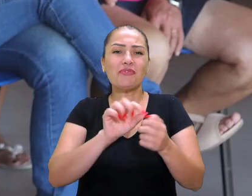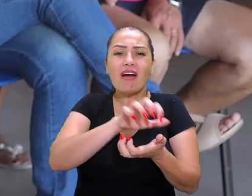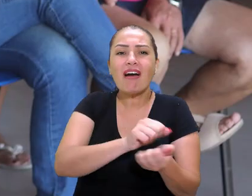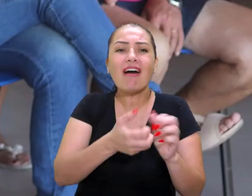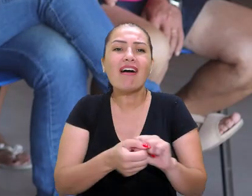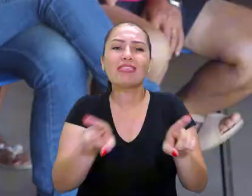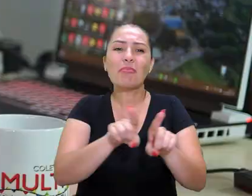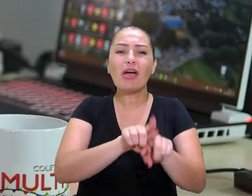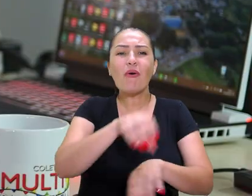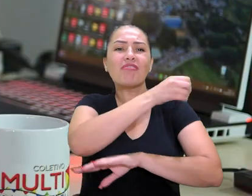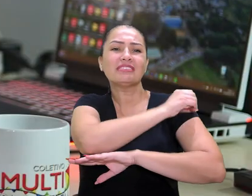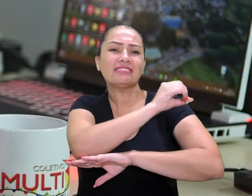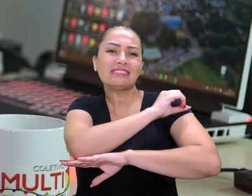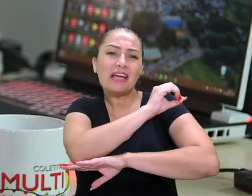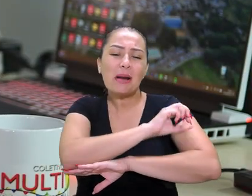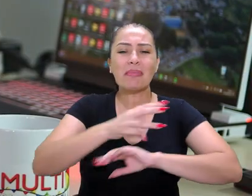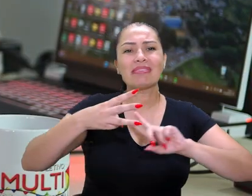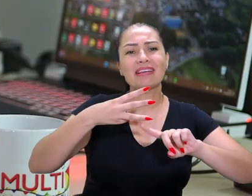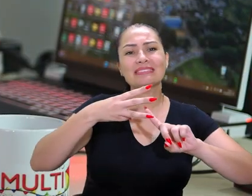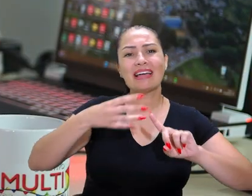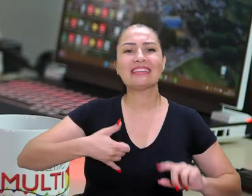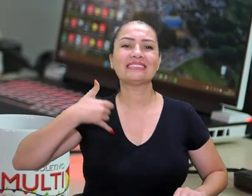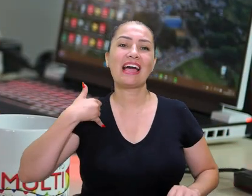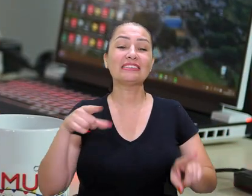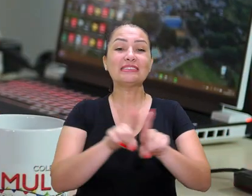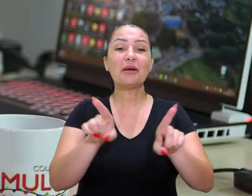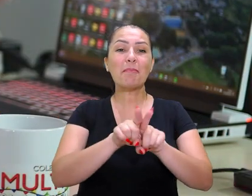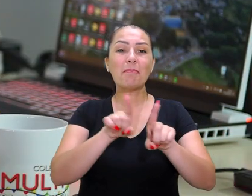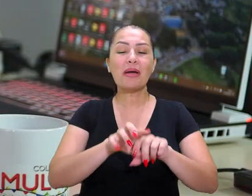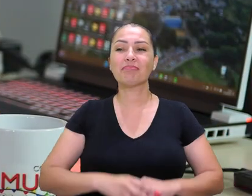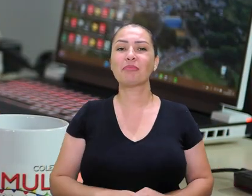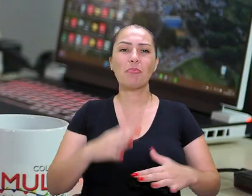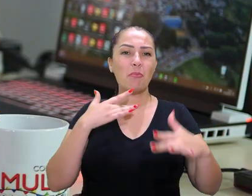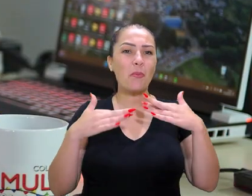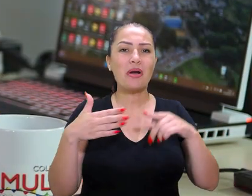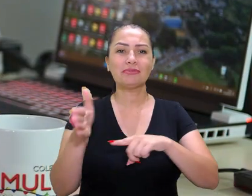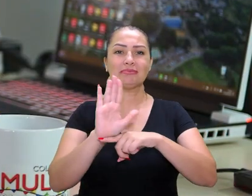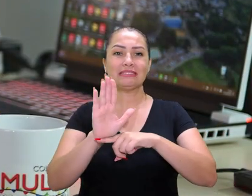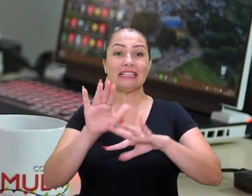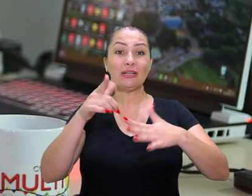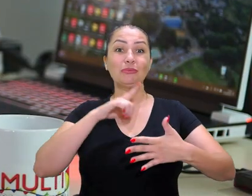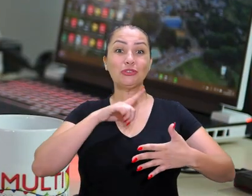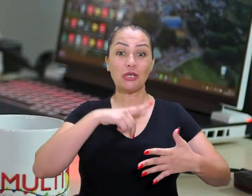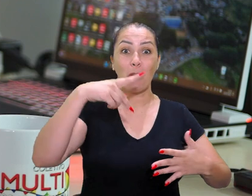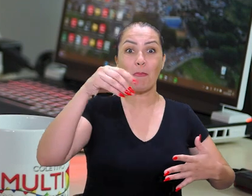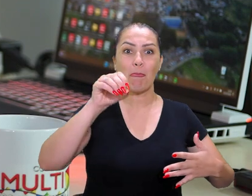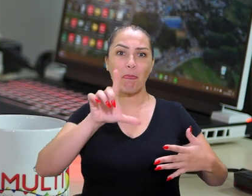terceira idade, circuitos de cinema, né? Constituímos um verdadeiro polo cultural em Alegrete,